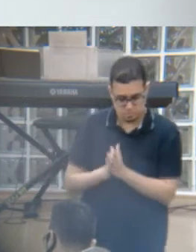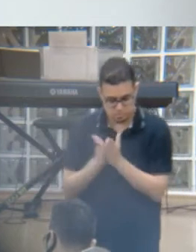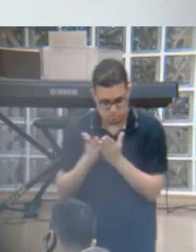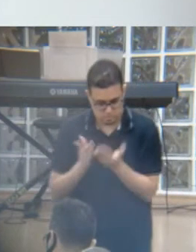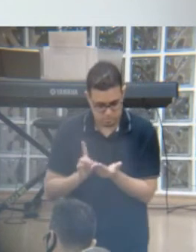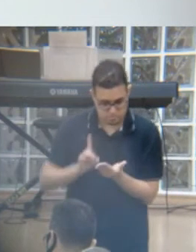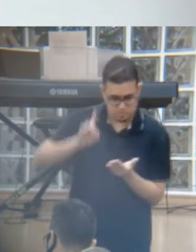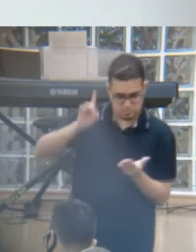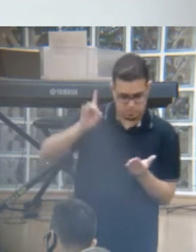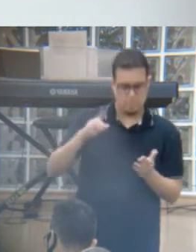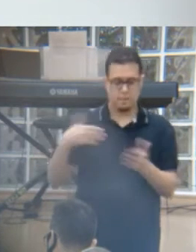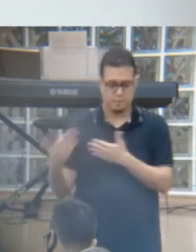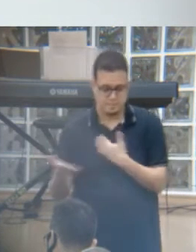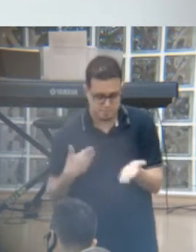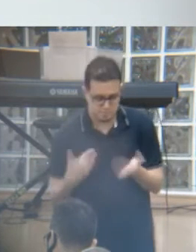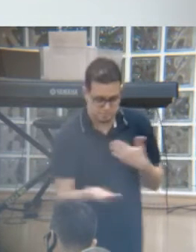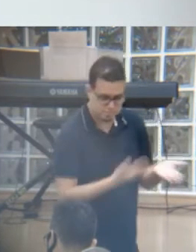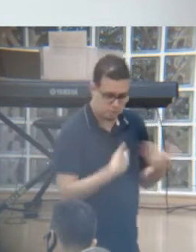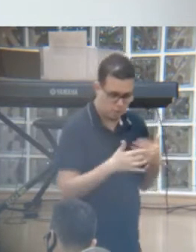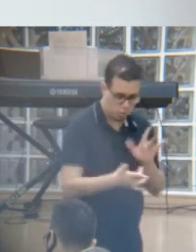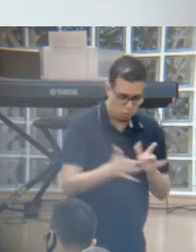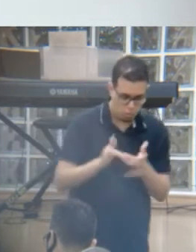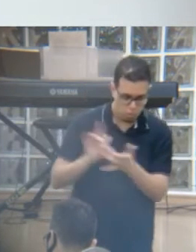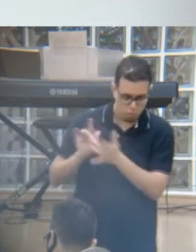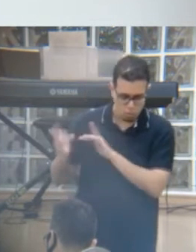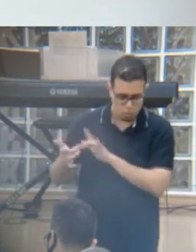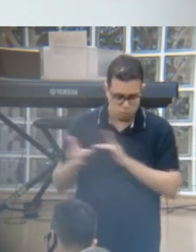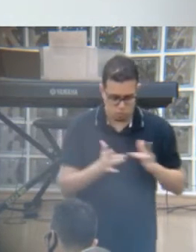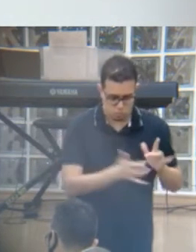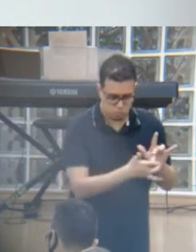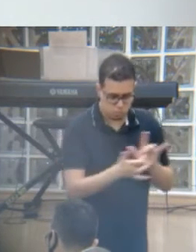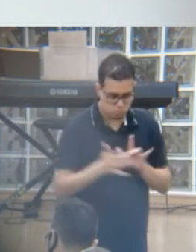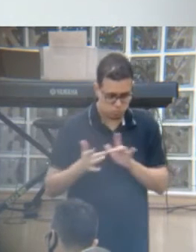ter relacionamento, contato, uns com os outros.